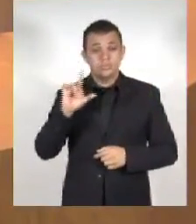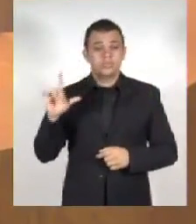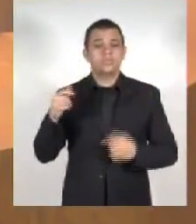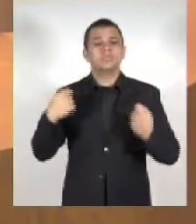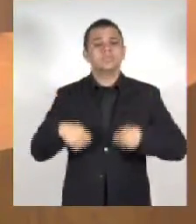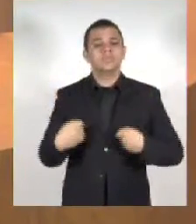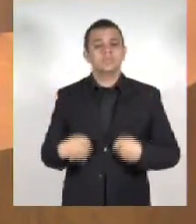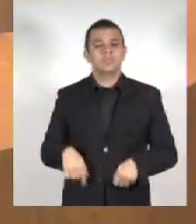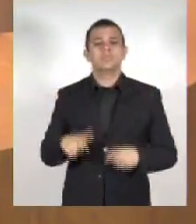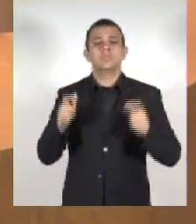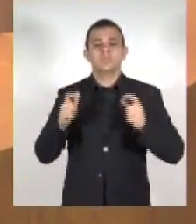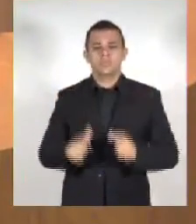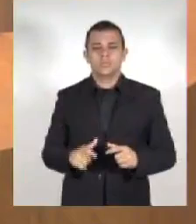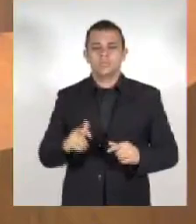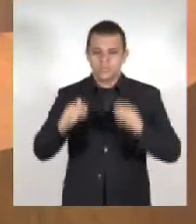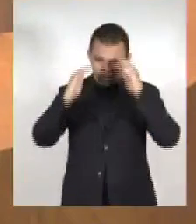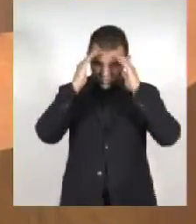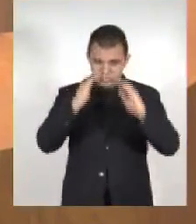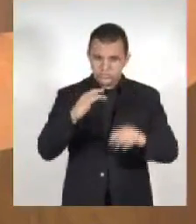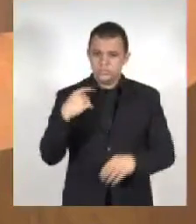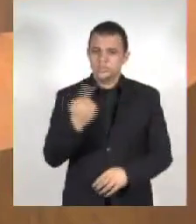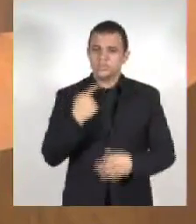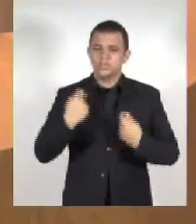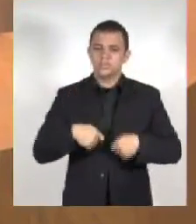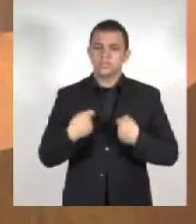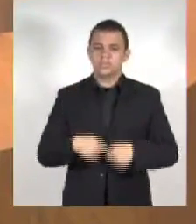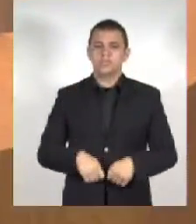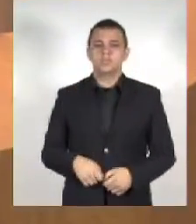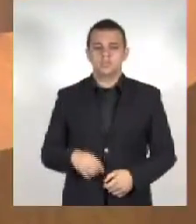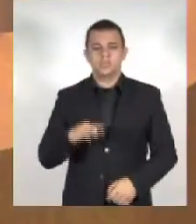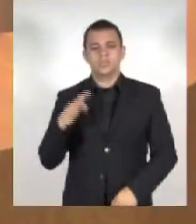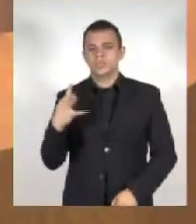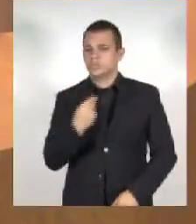respeitada e que nós devemos respeitar. Então cabe a todos nós.